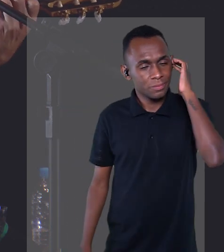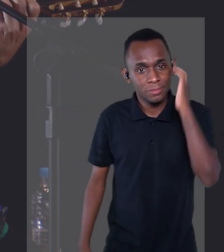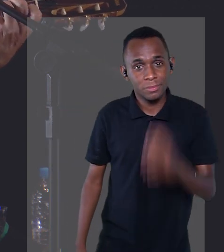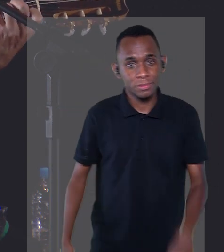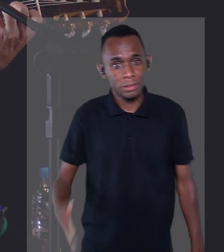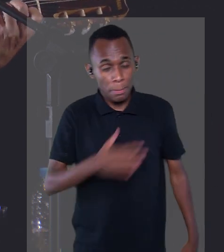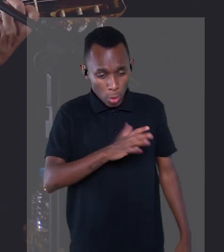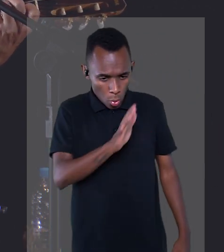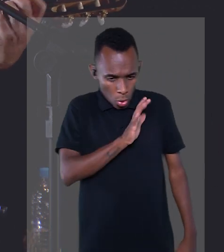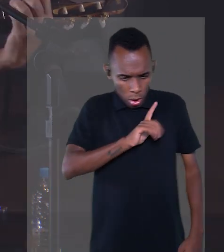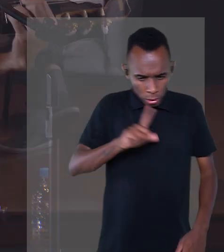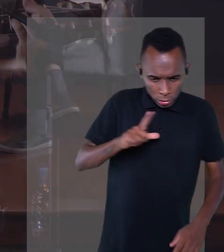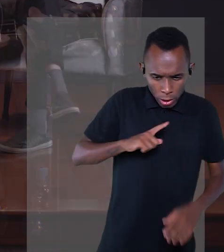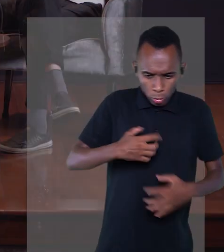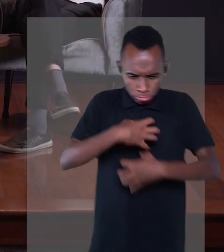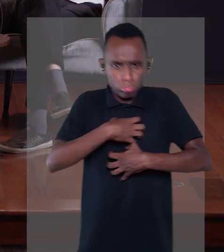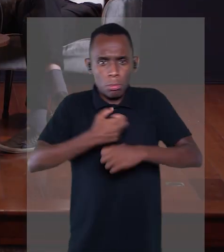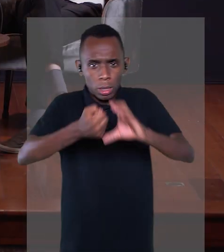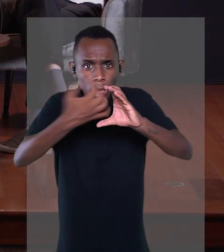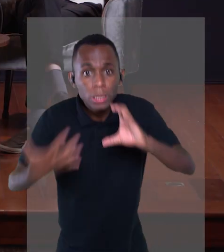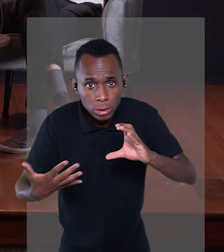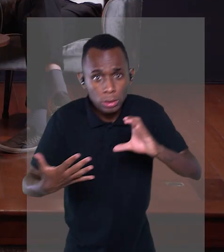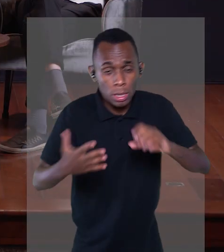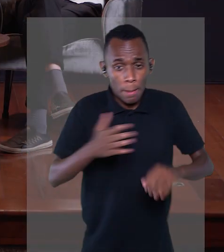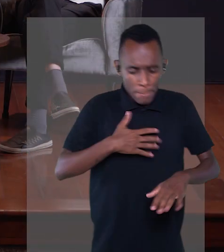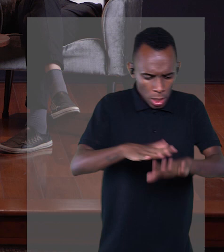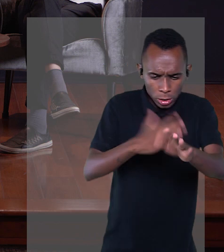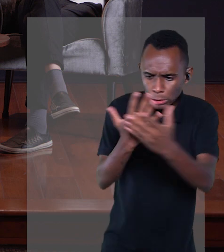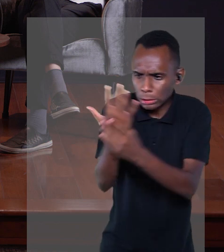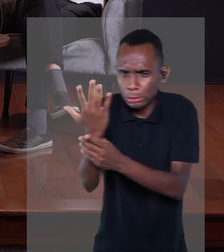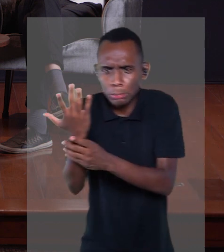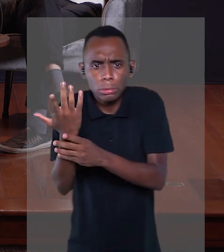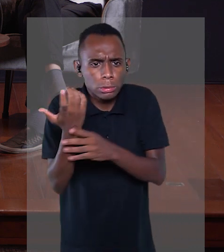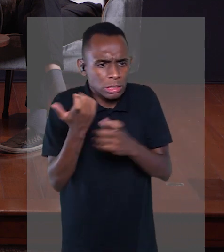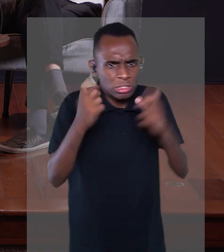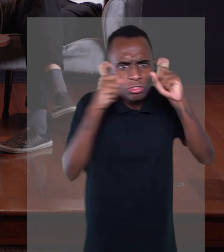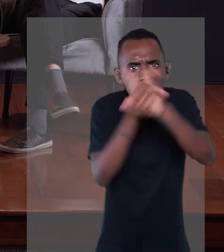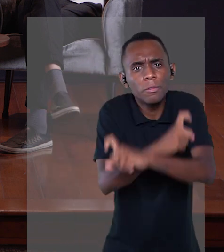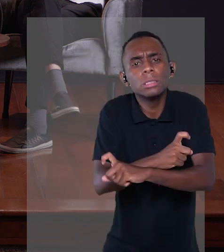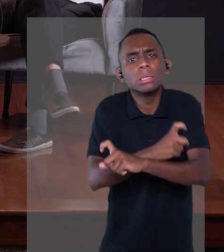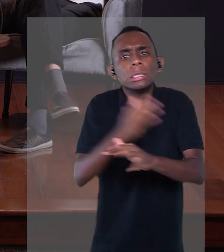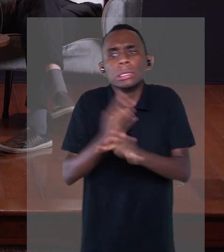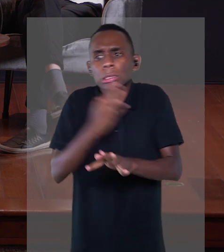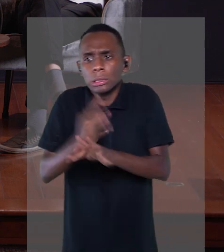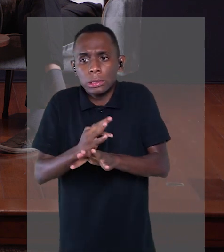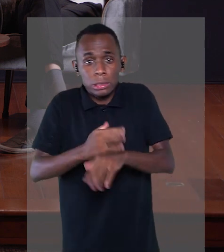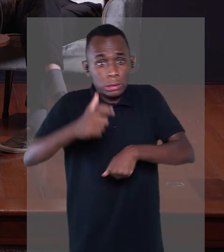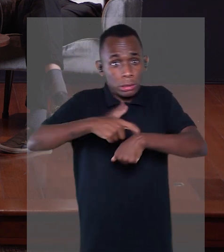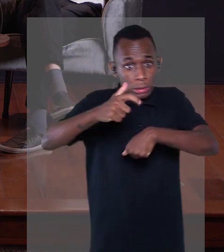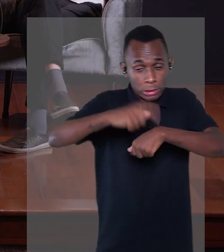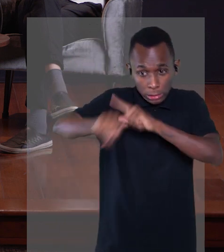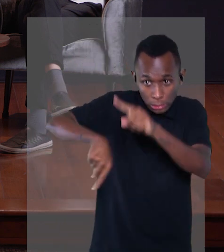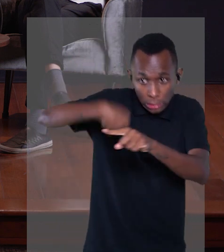Meu coração tem um sereno jeito, em minhas mãos o golpe duro e presto, de tal maneira